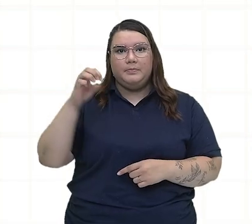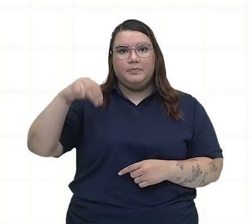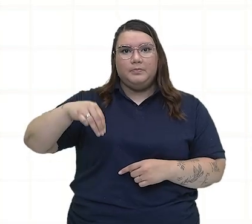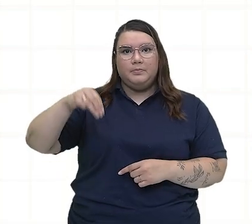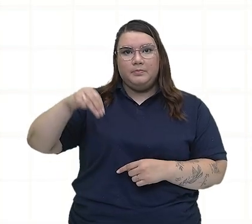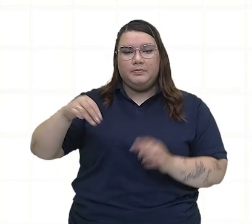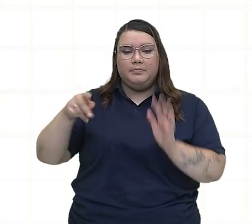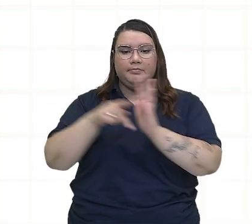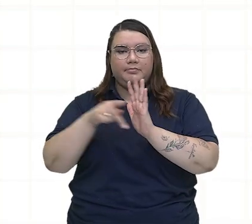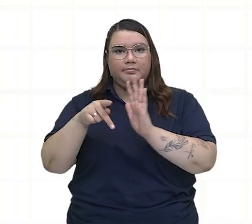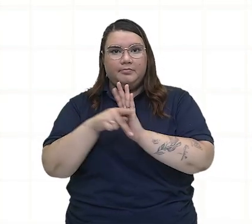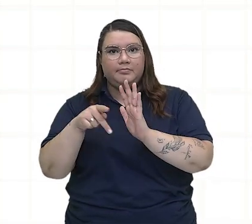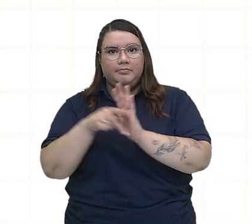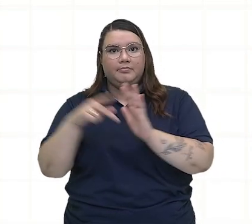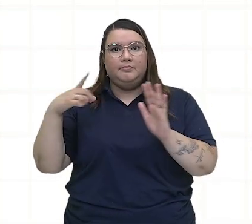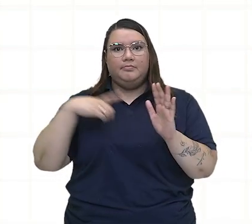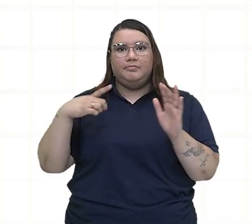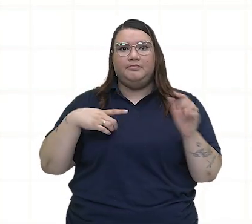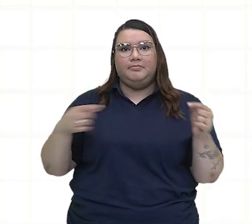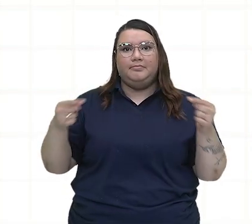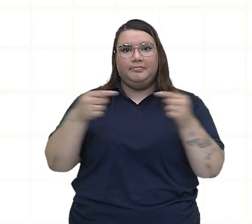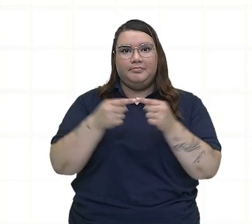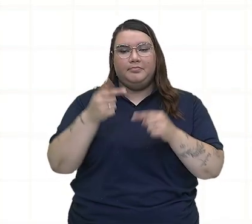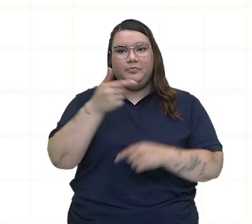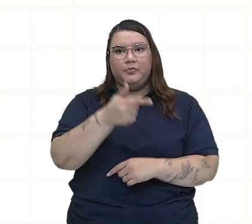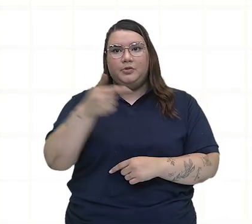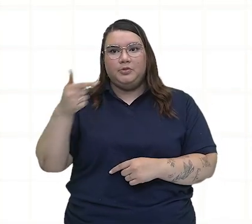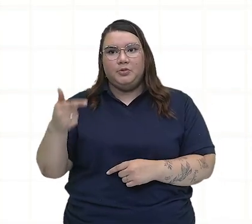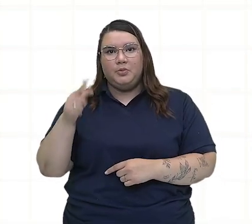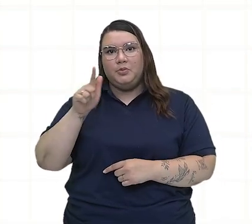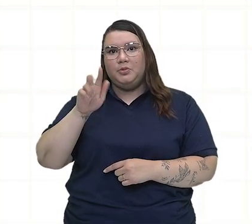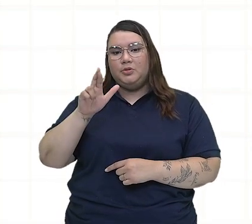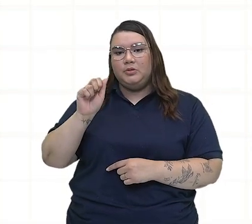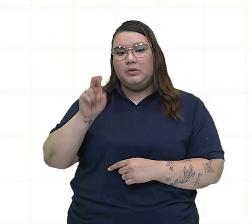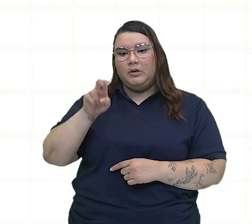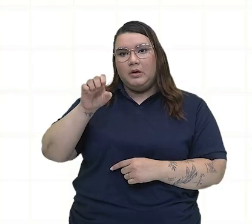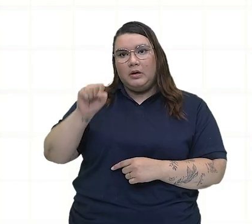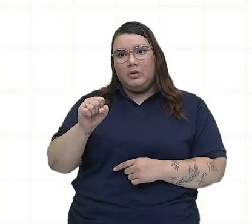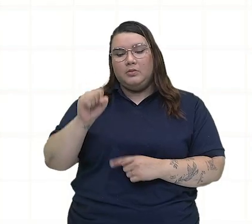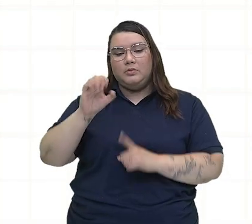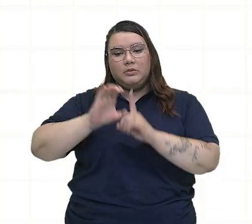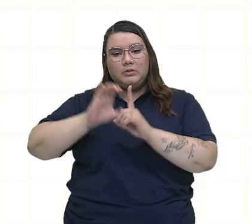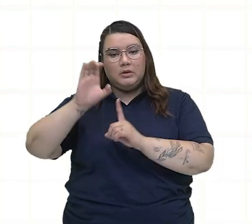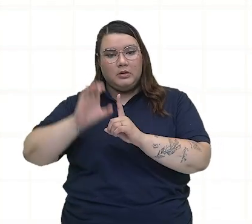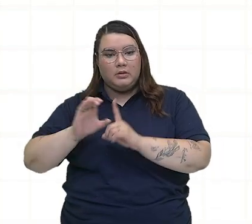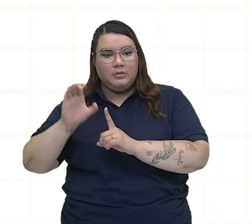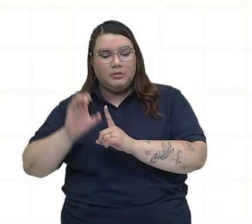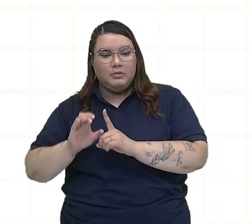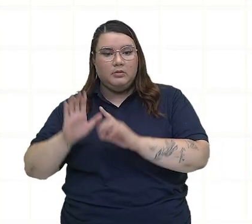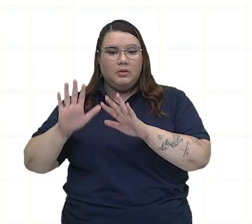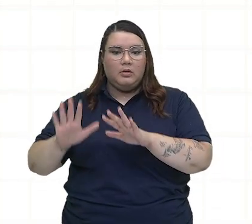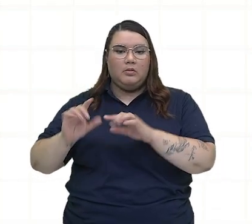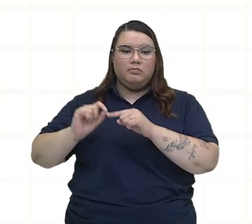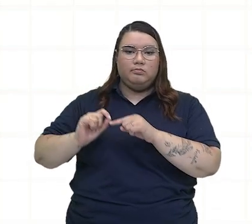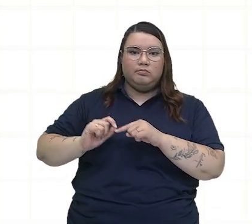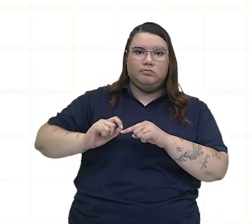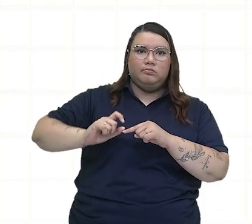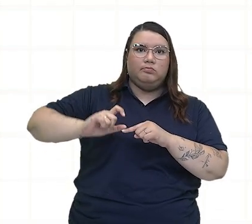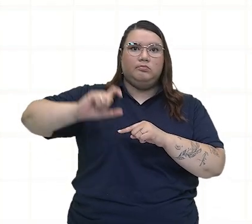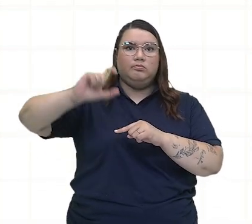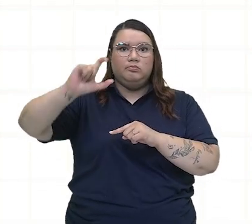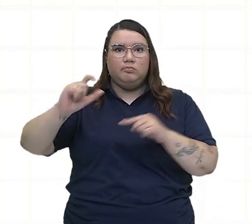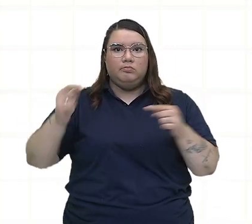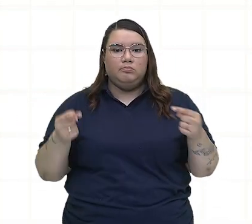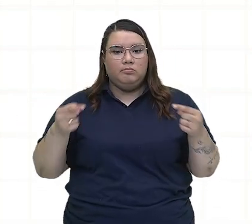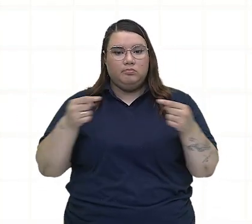de altitude, está a 22 graus Celsius. Conforme eu subo, conforme eu aumento a